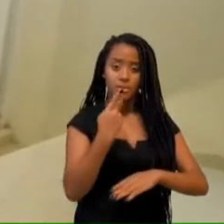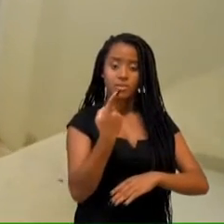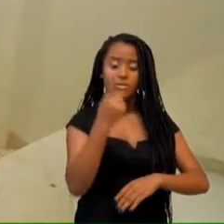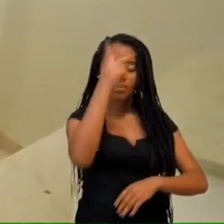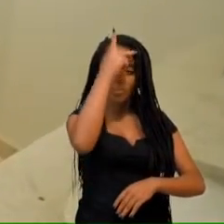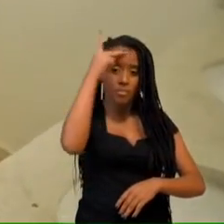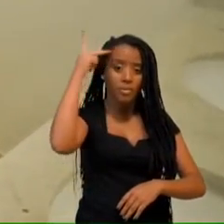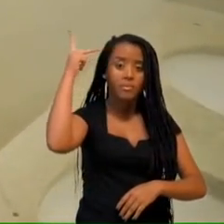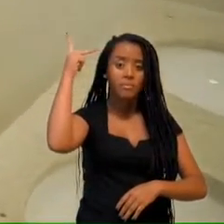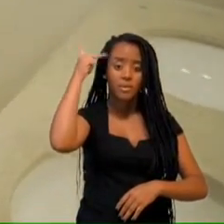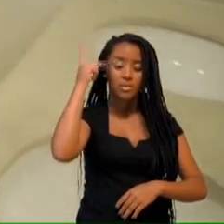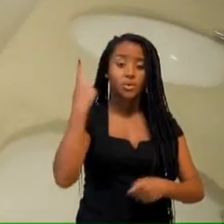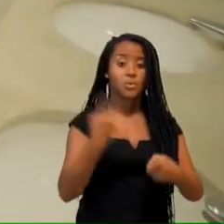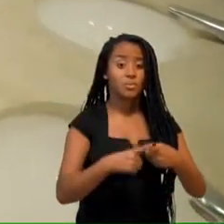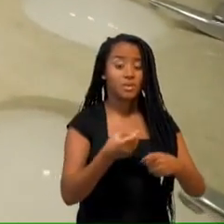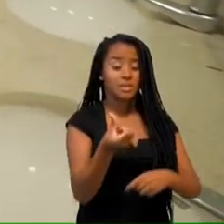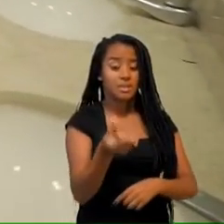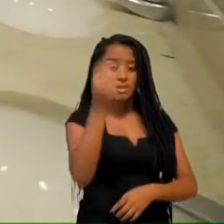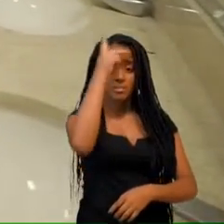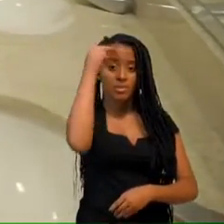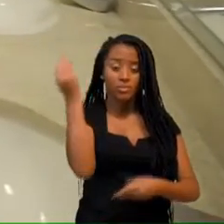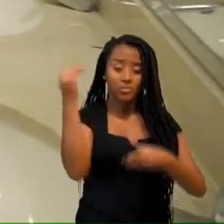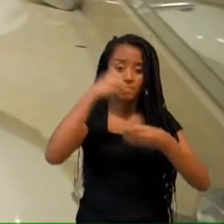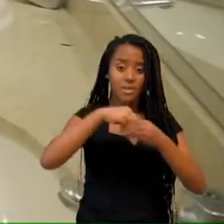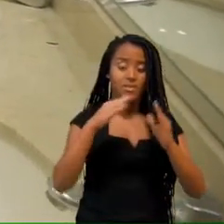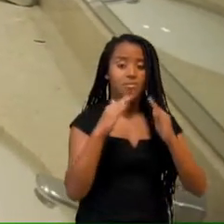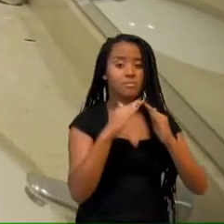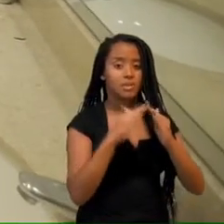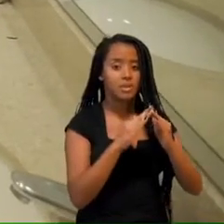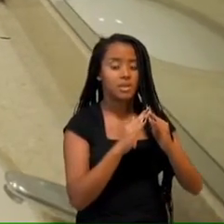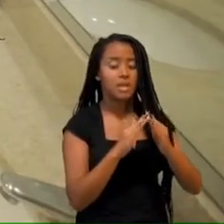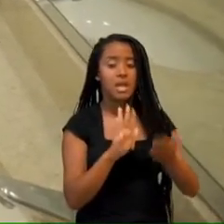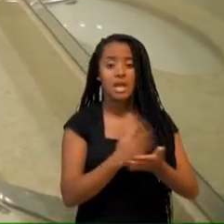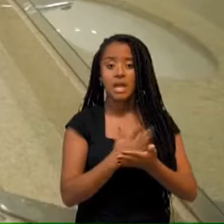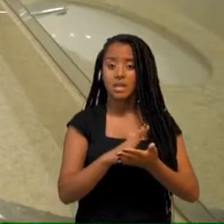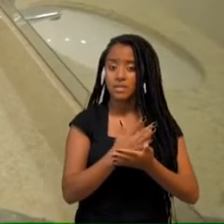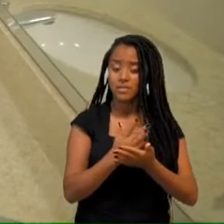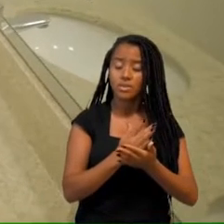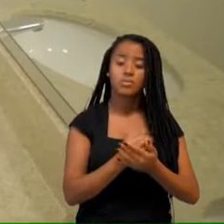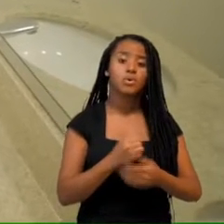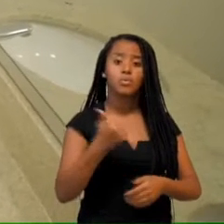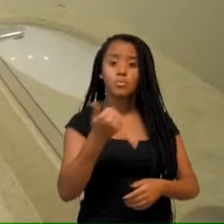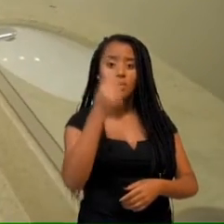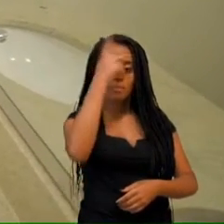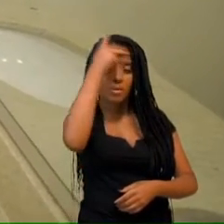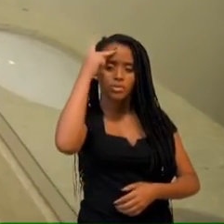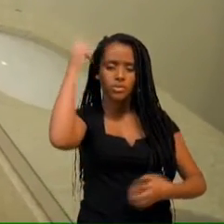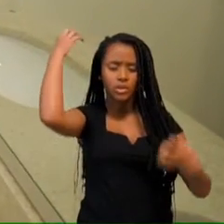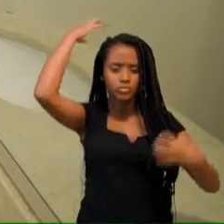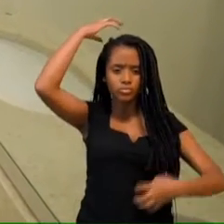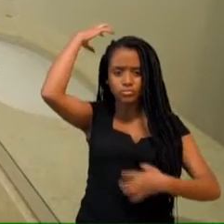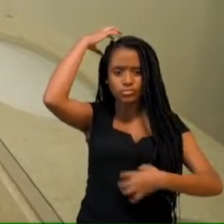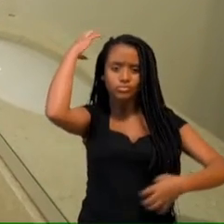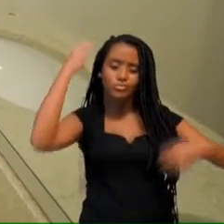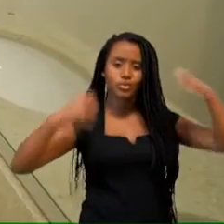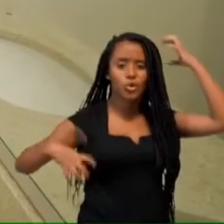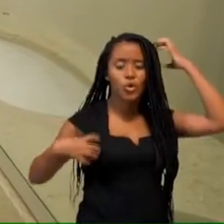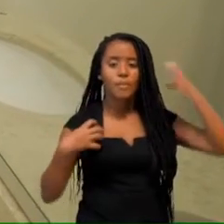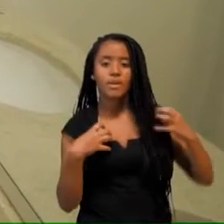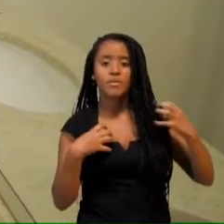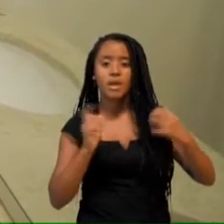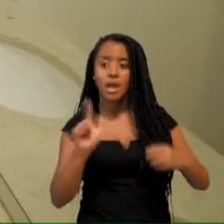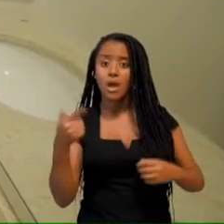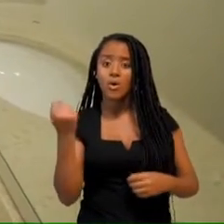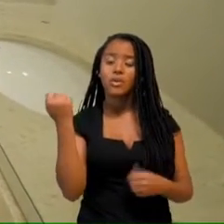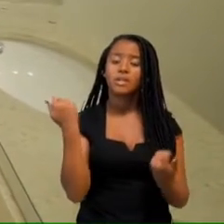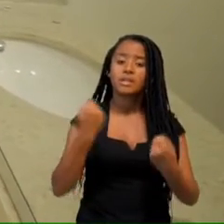vez porque são seis pessoas no apartamento então enquanto uma tá tomando banho a outra pode estar usando a outra parte do banheiro e tem duas pias